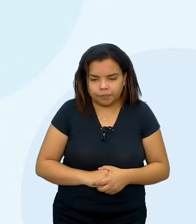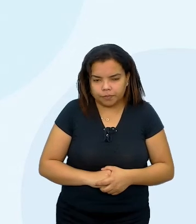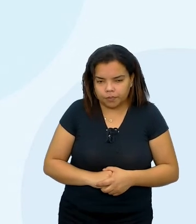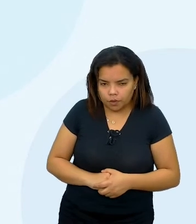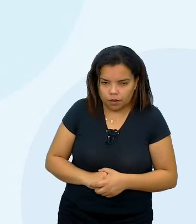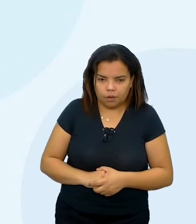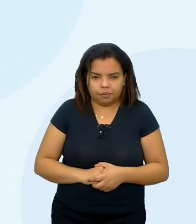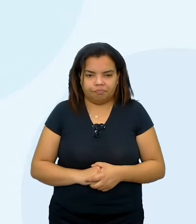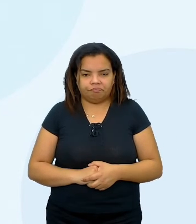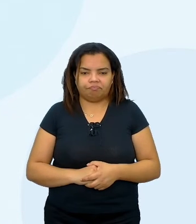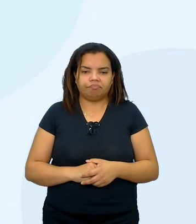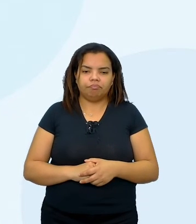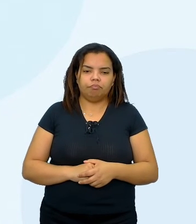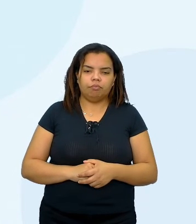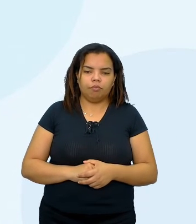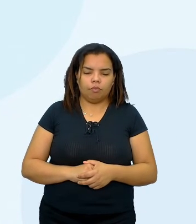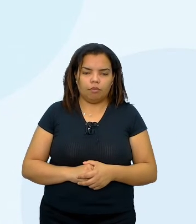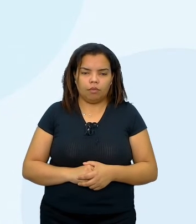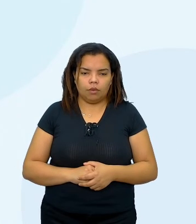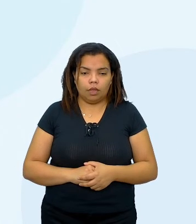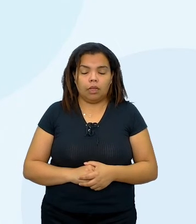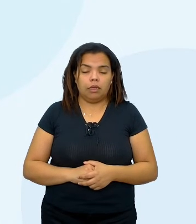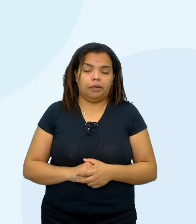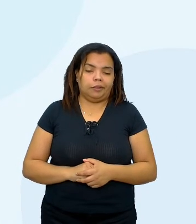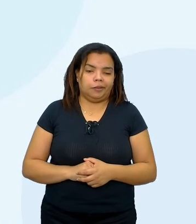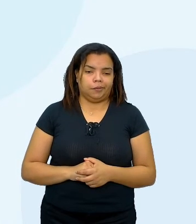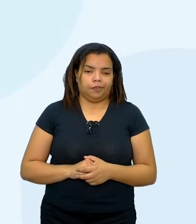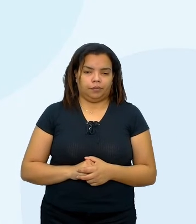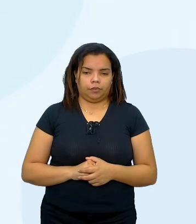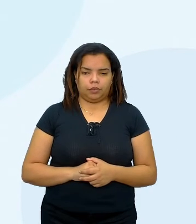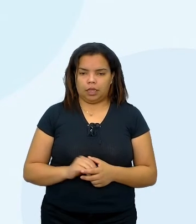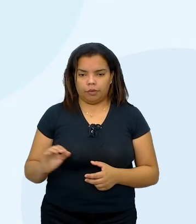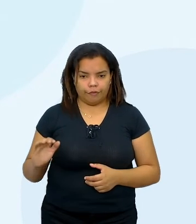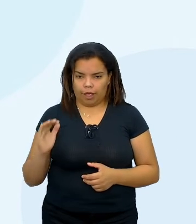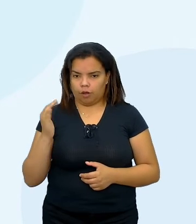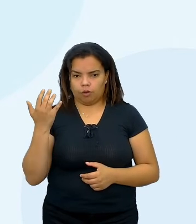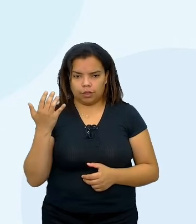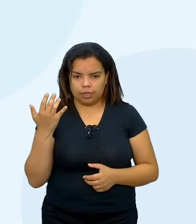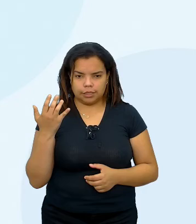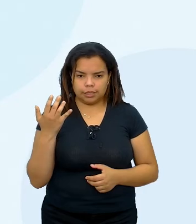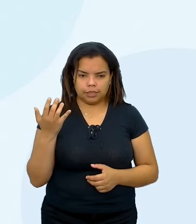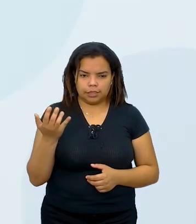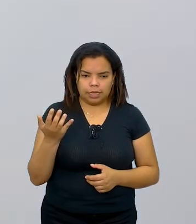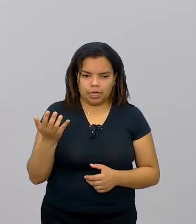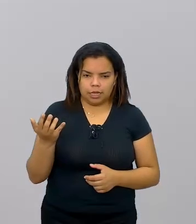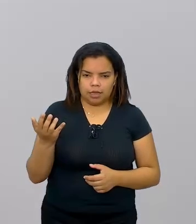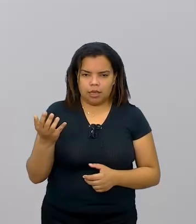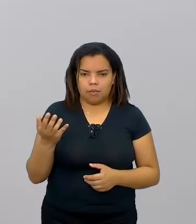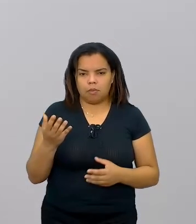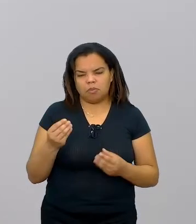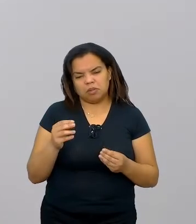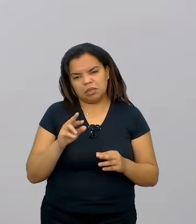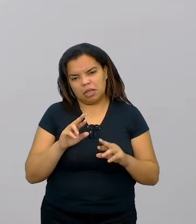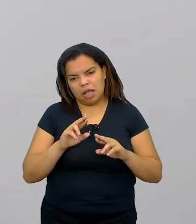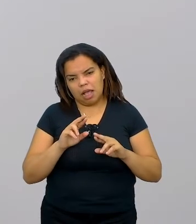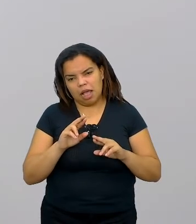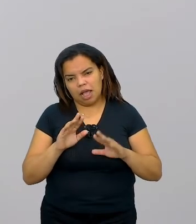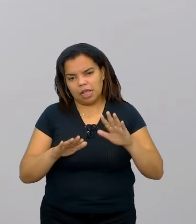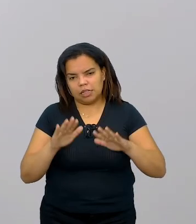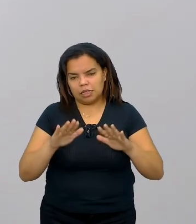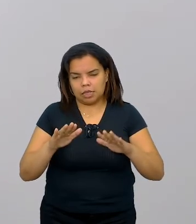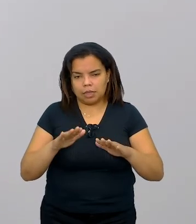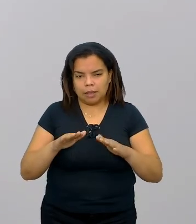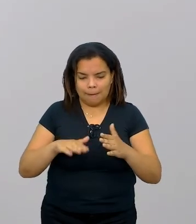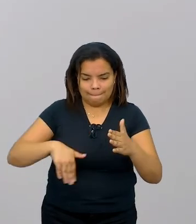né, mais aparentes. Isso não vai acontecer, né? Por exemplo, muitas vezes a gente dá uma